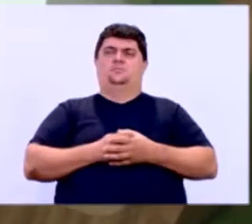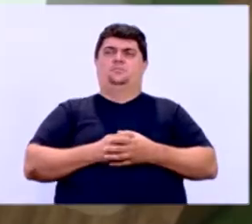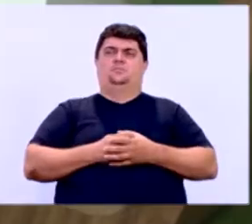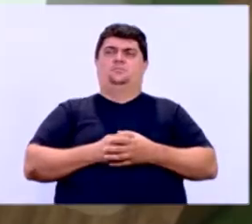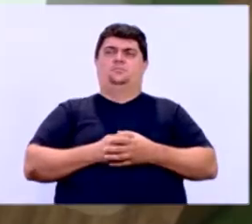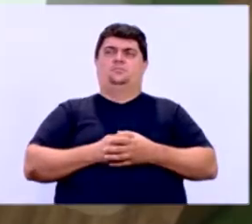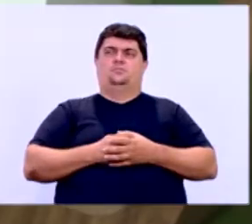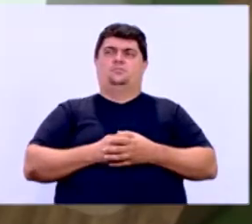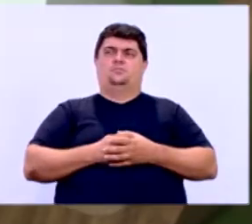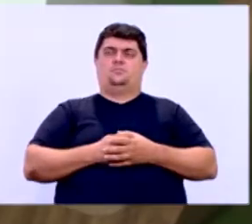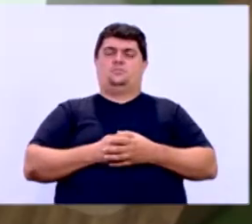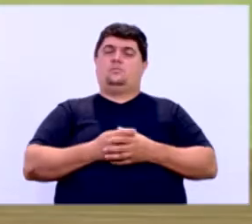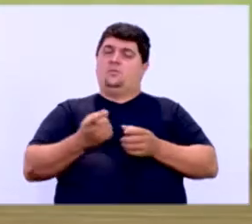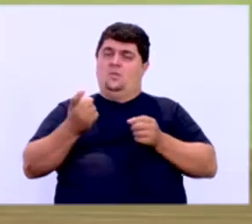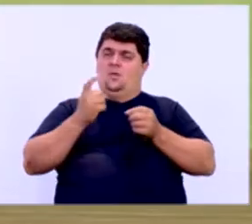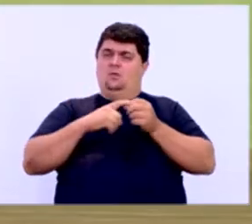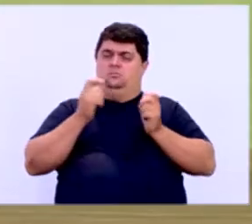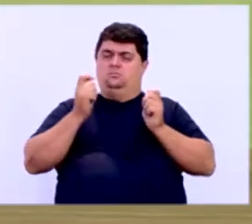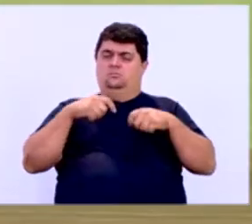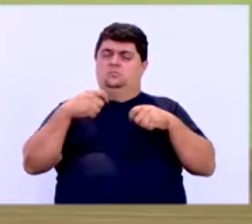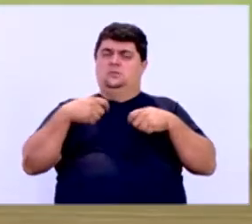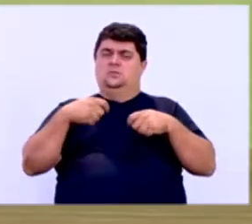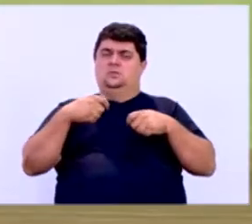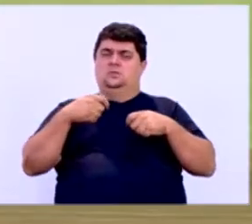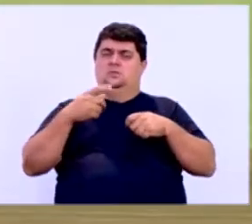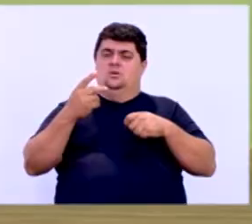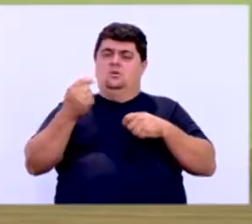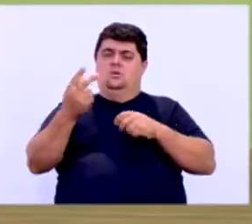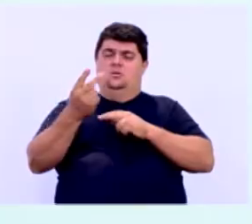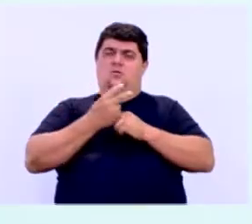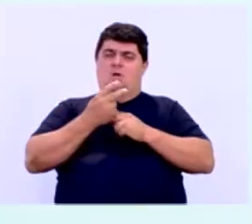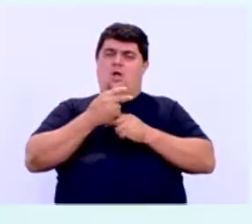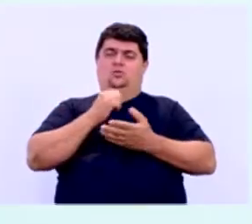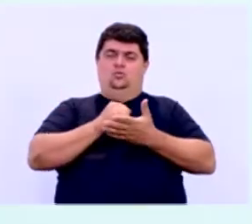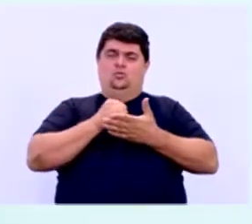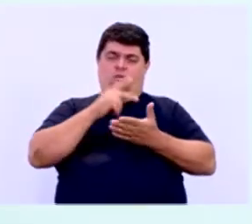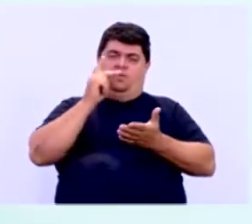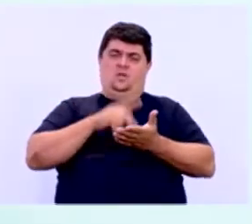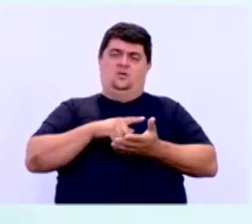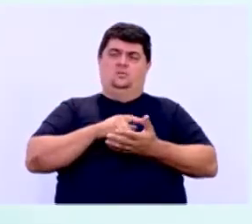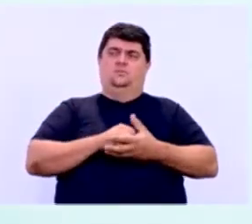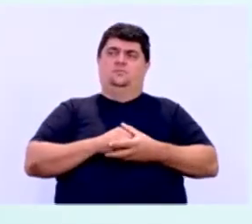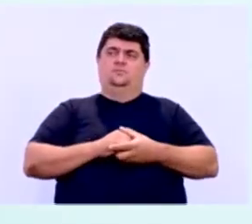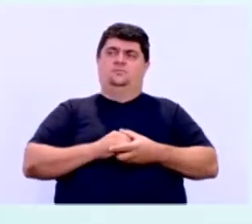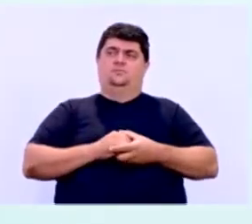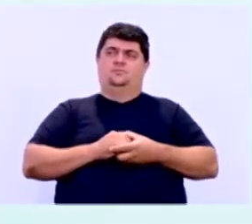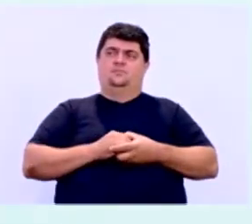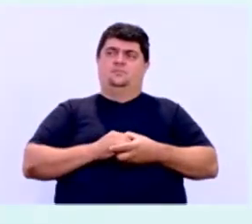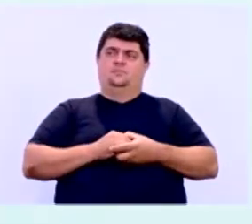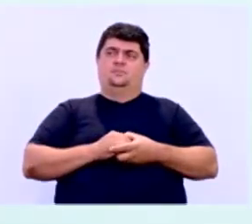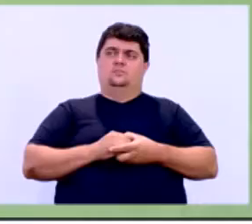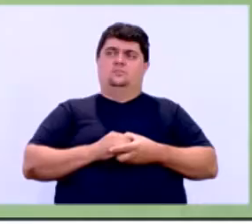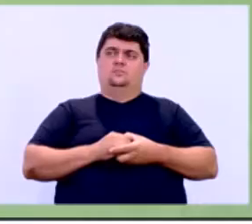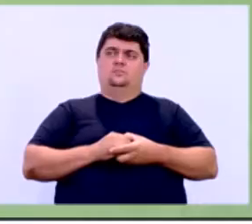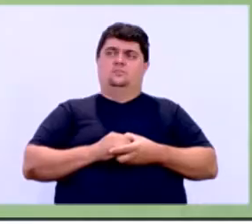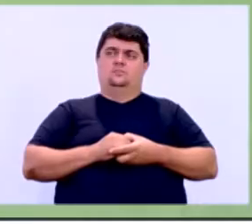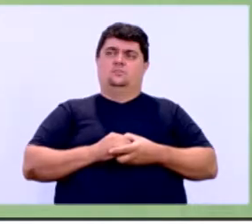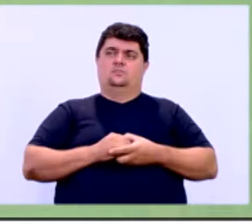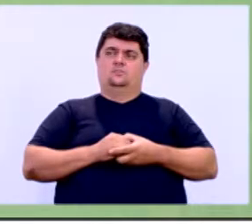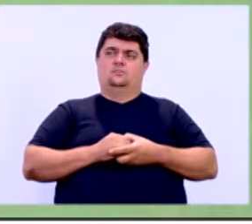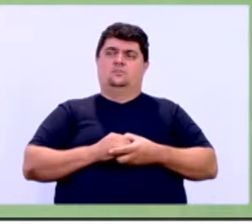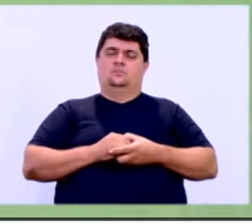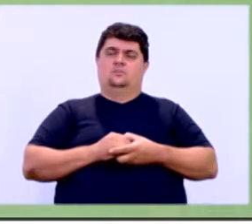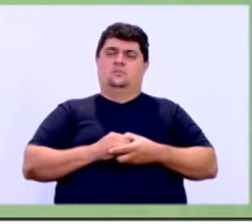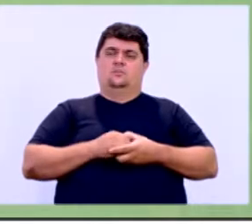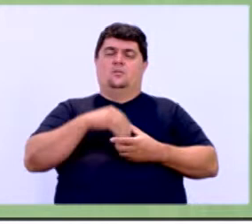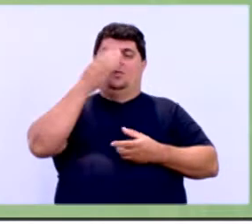Verdade. Então, um retorno que compense, né, o empréstimo. Verdade, professor, obrigado. E agora vamos entender,